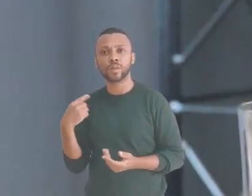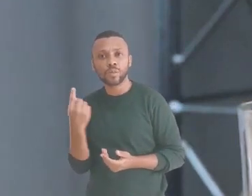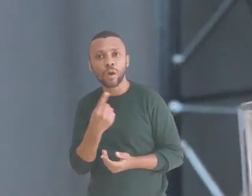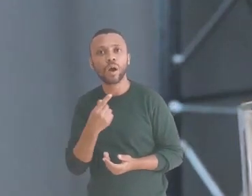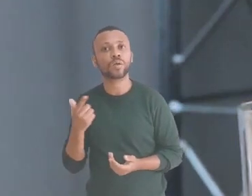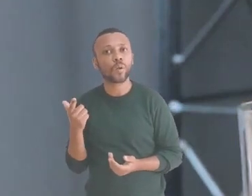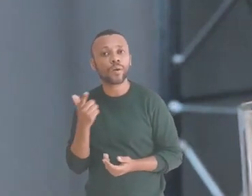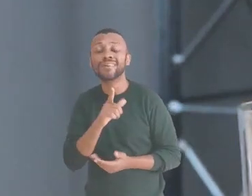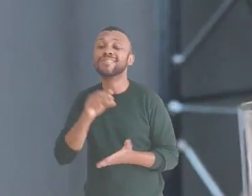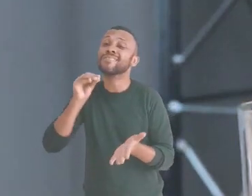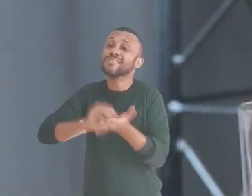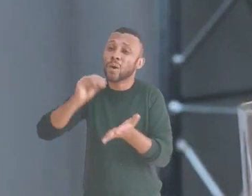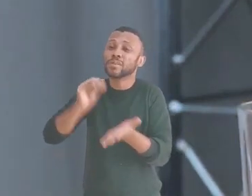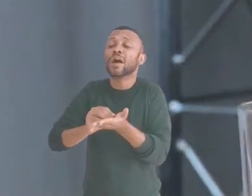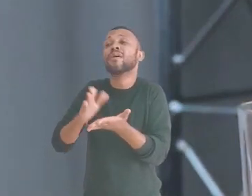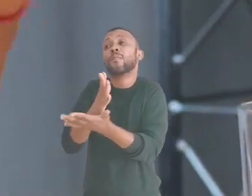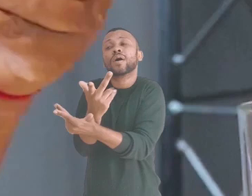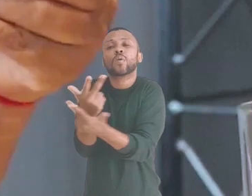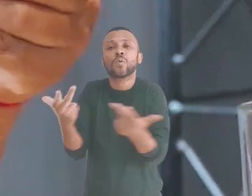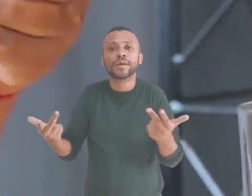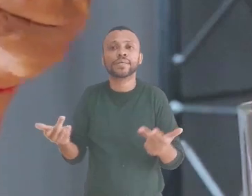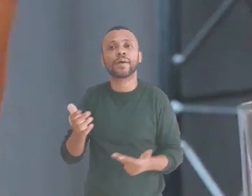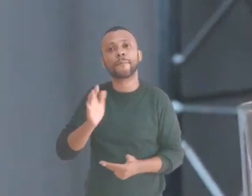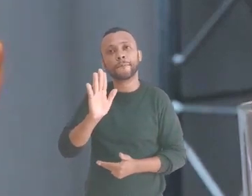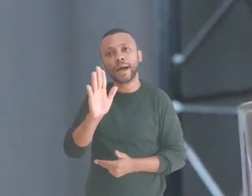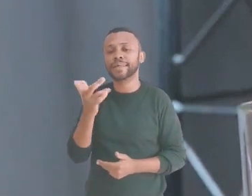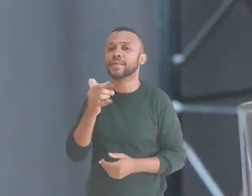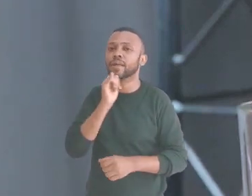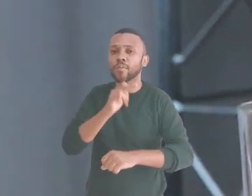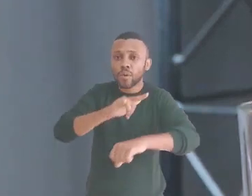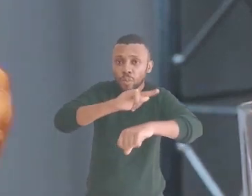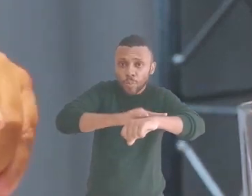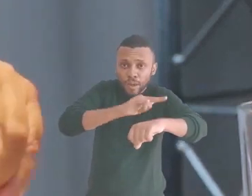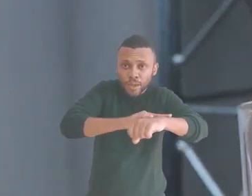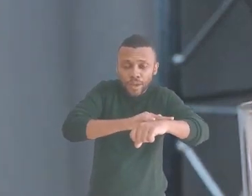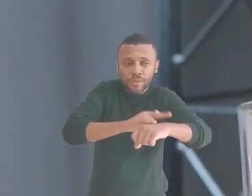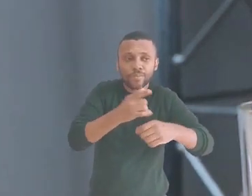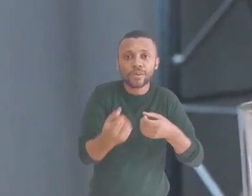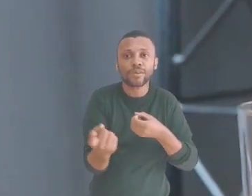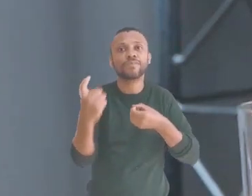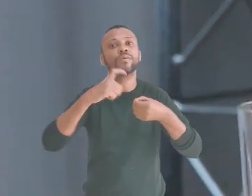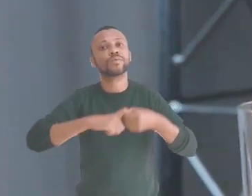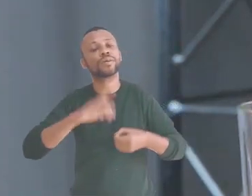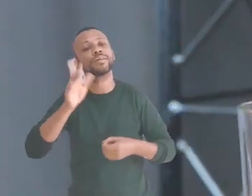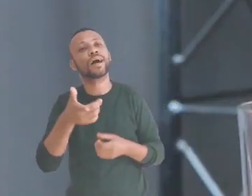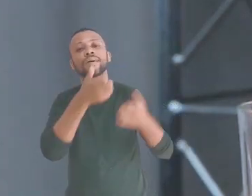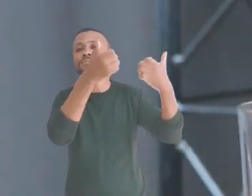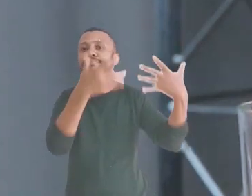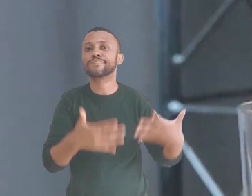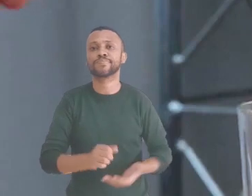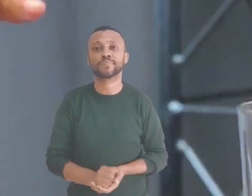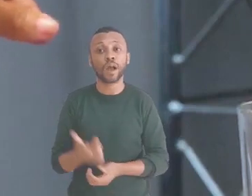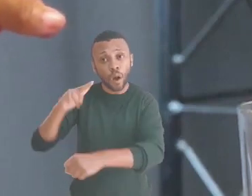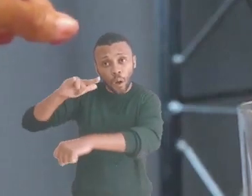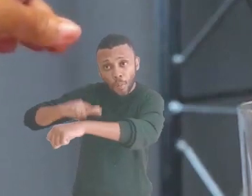que ainda faltava alguma coisa. Mas ele foi ao banheiro e quando ele voltou, ele já voltou falando: pessoal, o banheiro